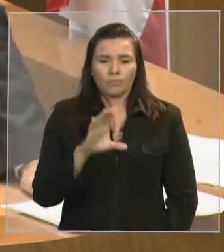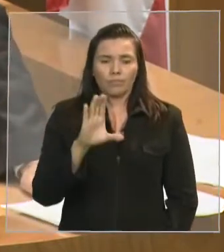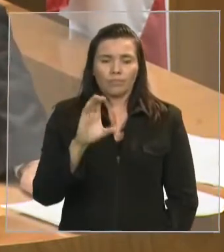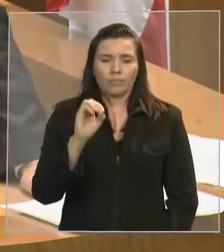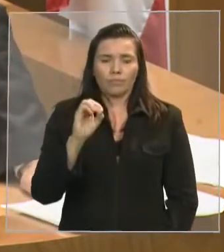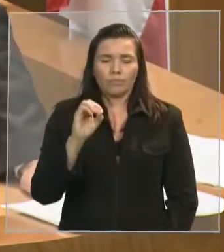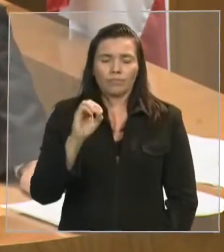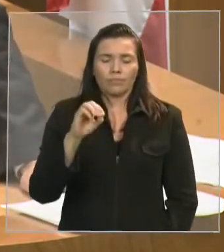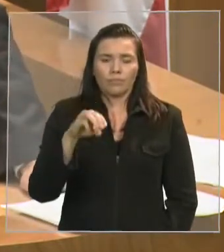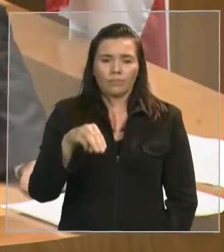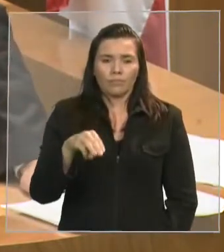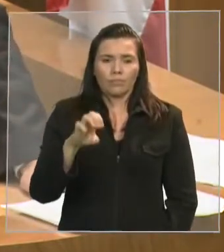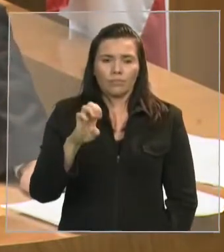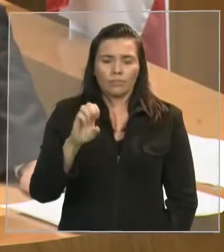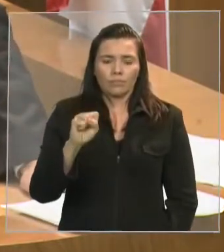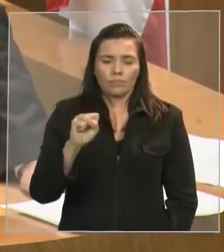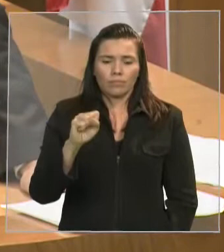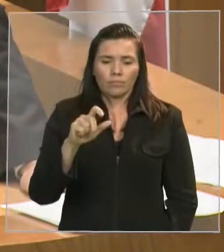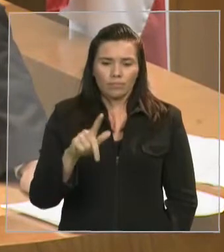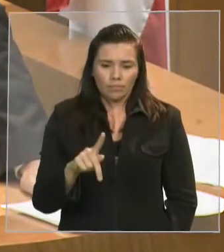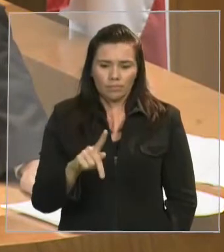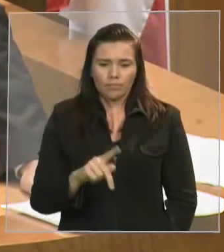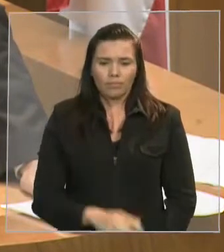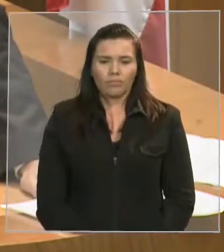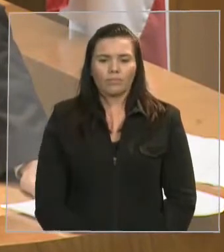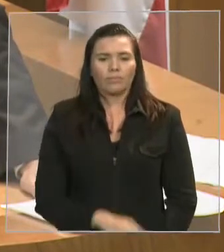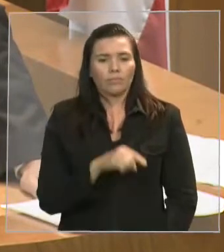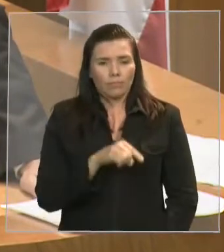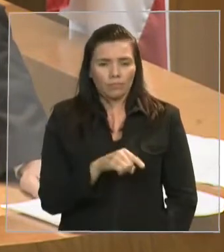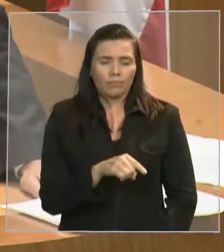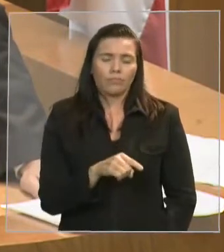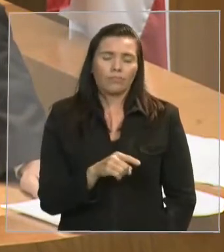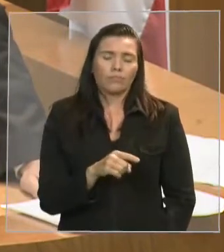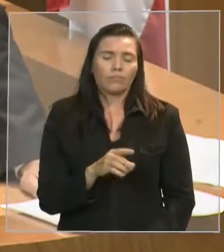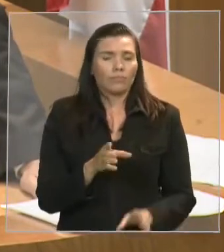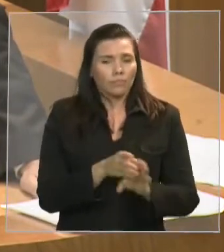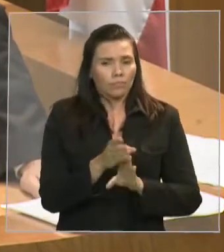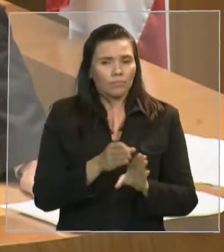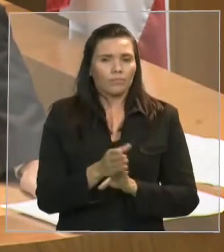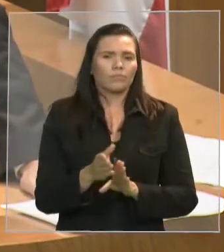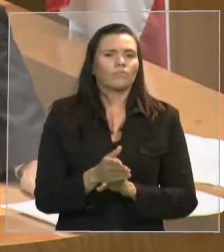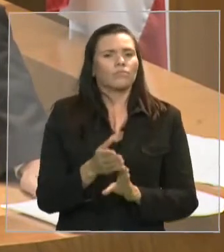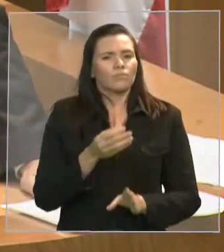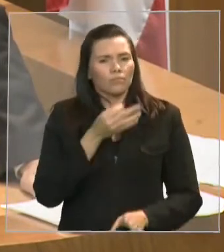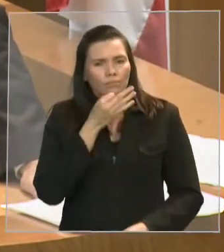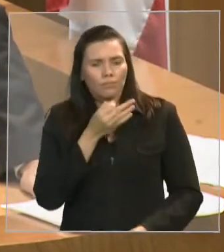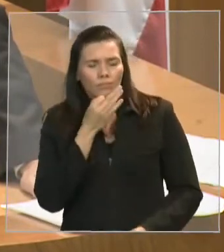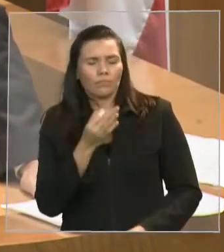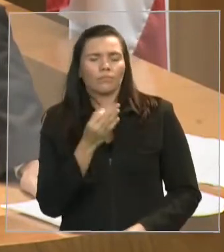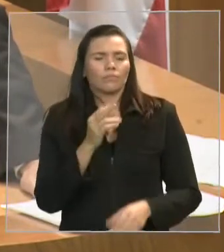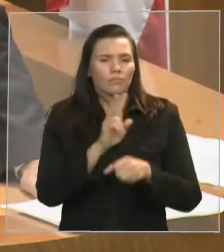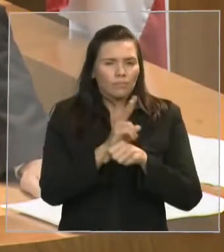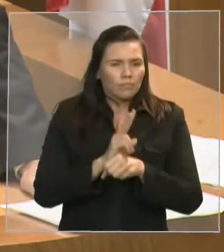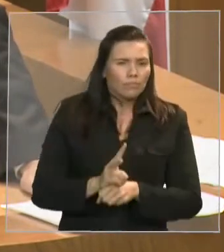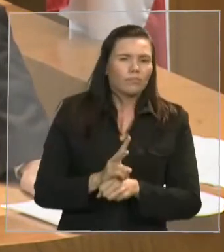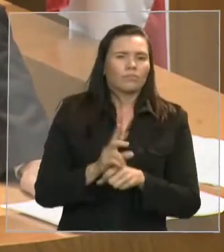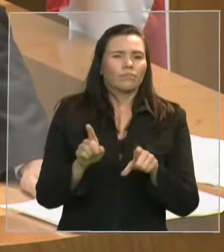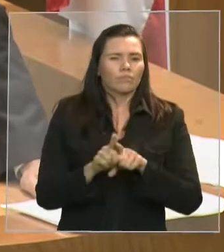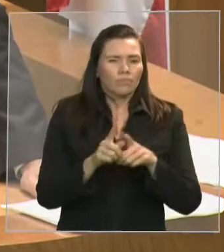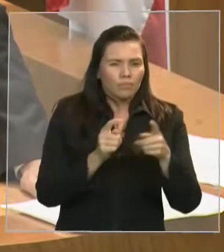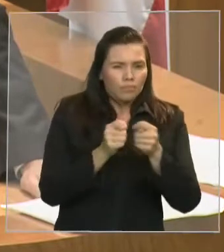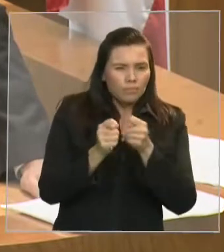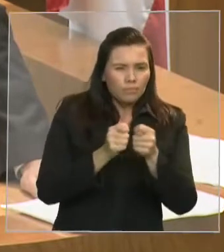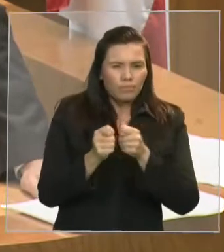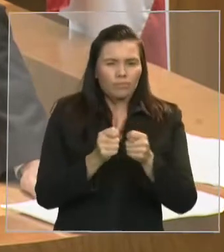órgão colegiado e de caráter consultivo, deliberativo, propositivo, fiscalizador,